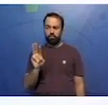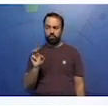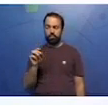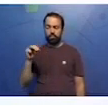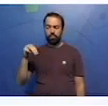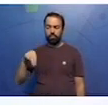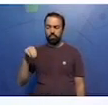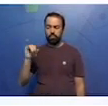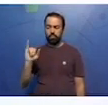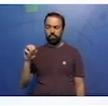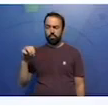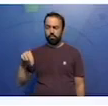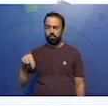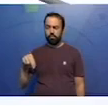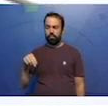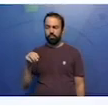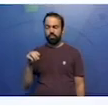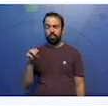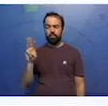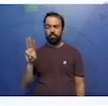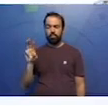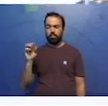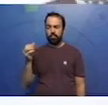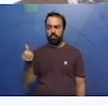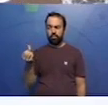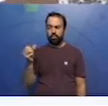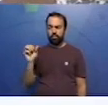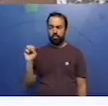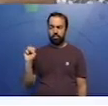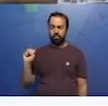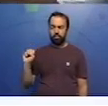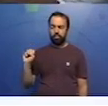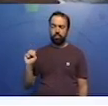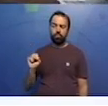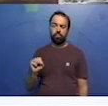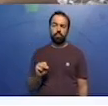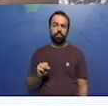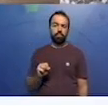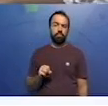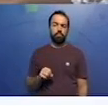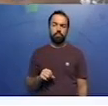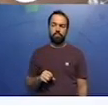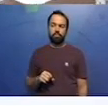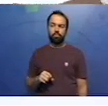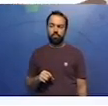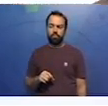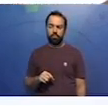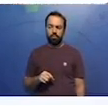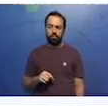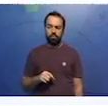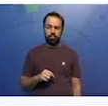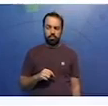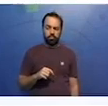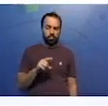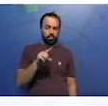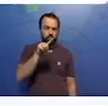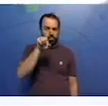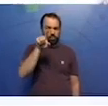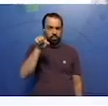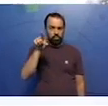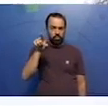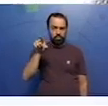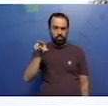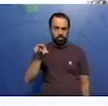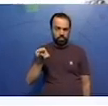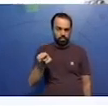3 minutos e 36 segundos. Olha aqui, o dos segundos sempre parte aqui do 12 e vem contando de 1 em